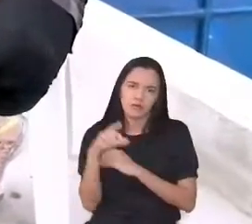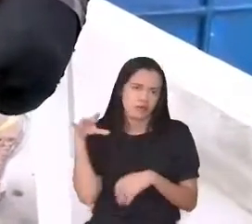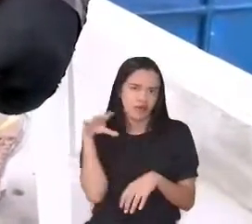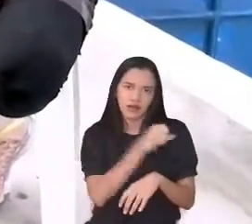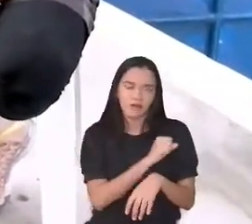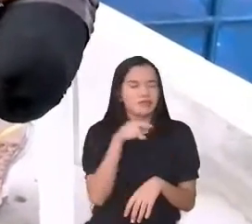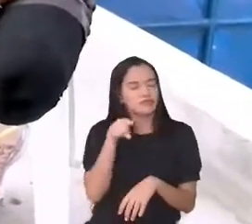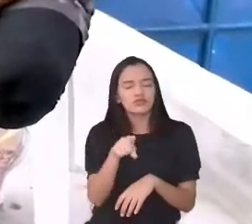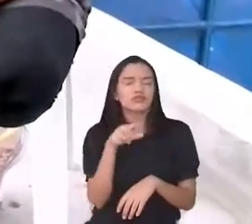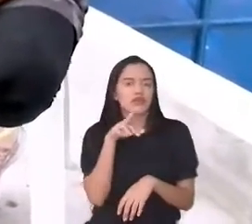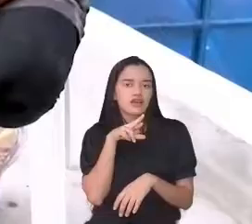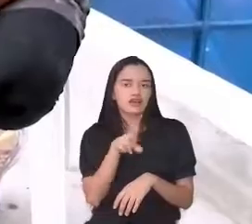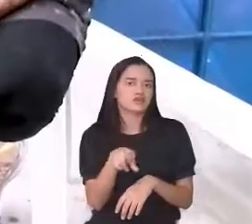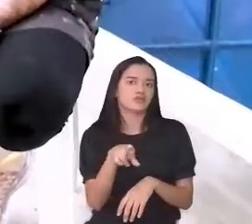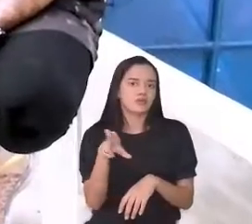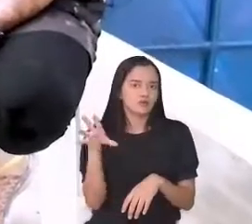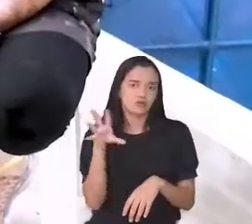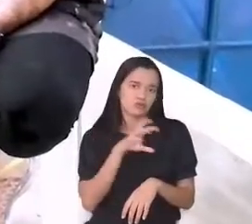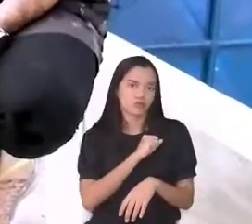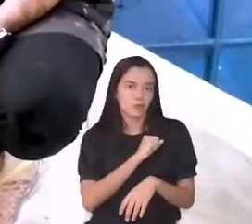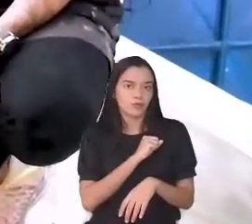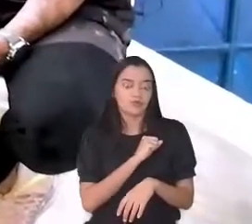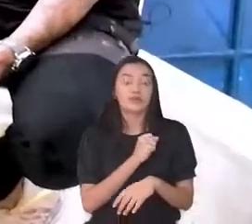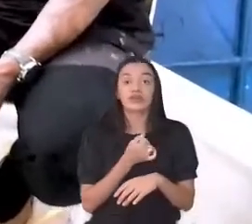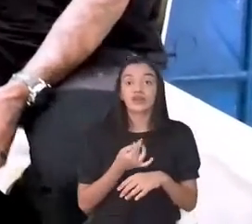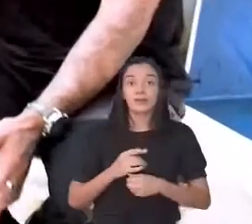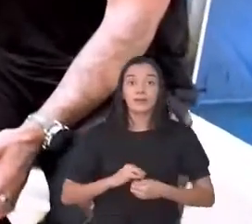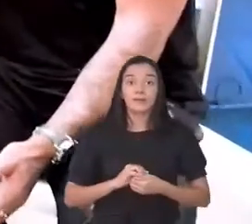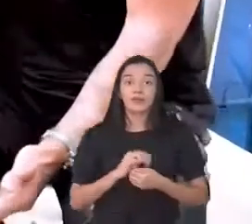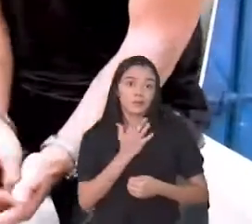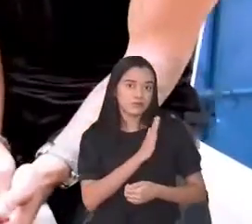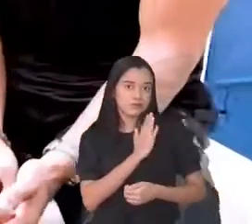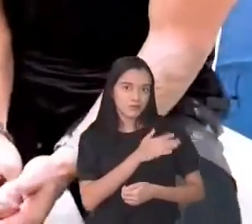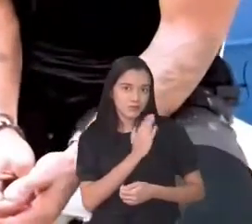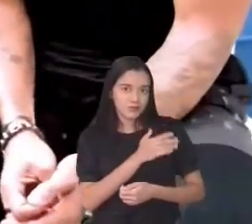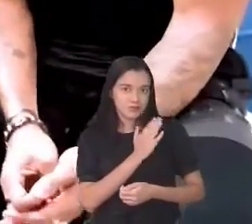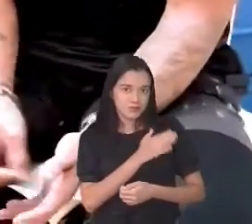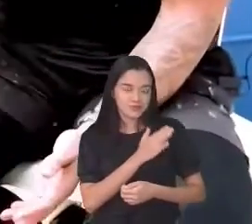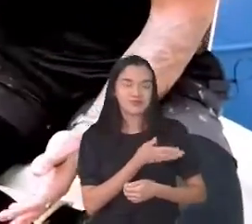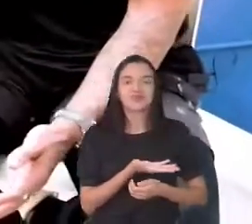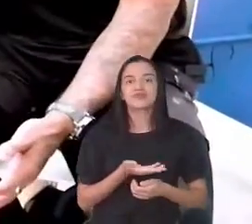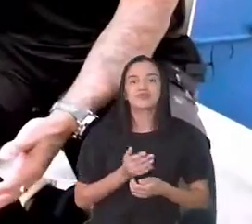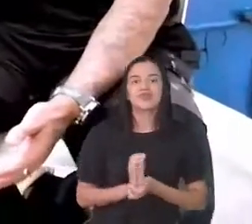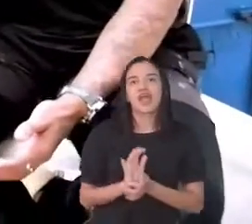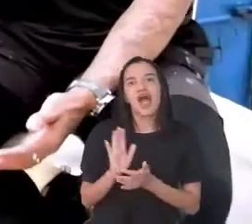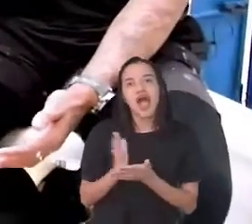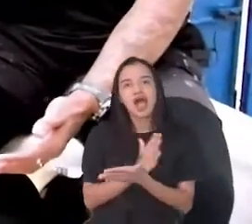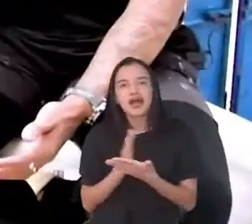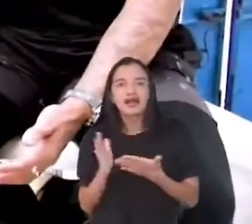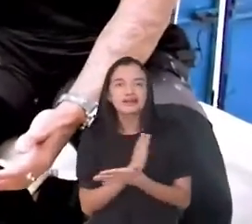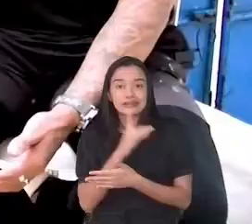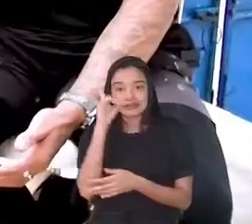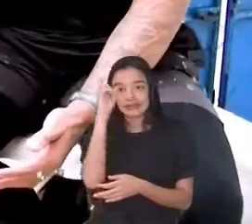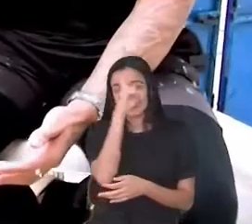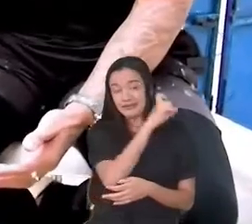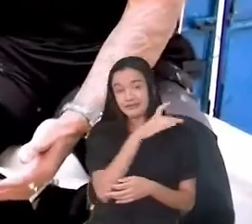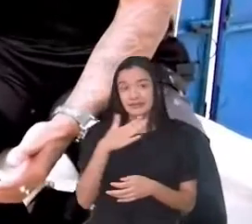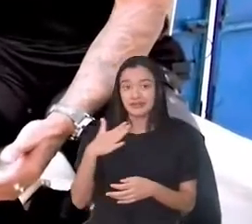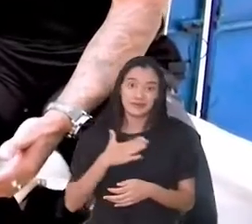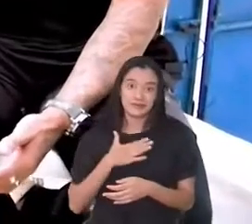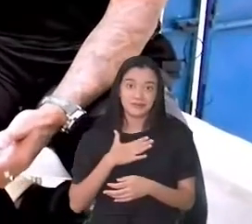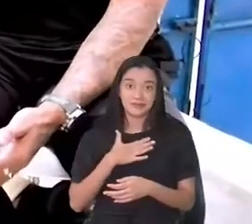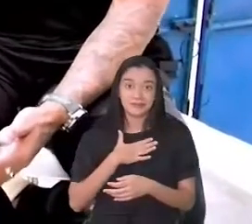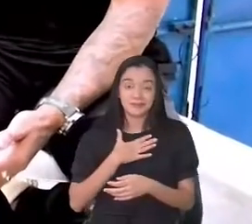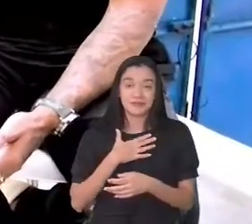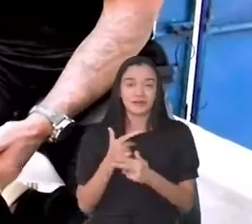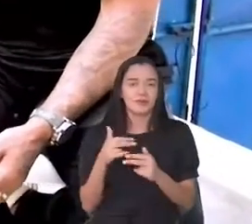aí você responde com o que seu coração mandar, tá certo? Eu nem sei fazer diferente, não. Às vezes, o difícil comigo é tu perguntar coisa